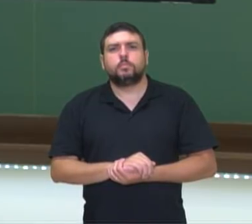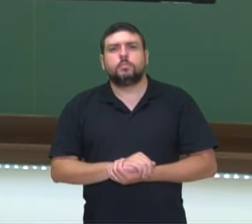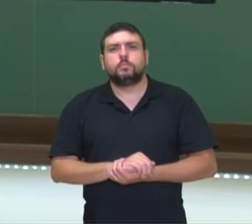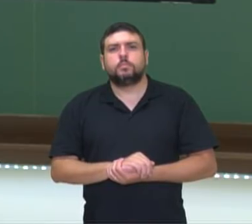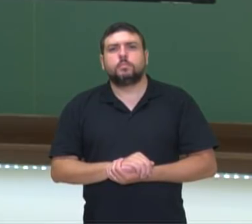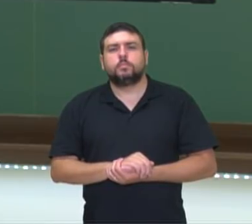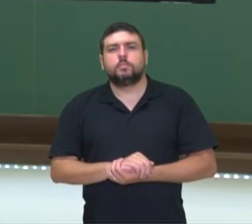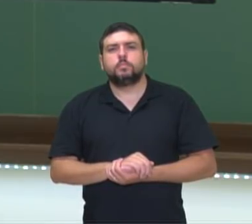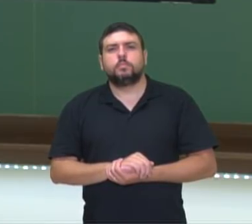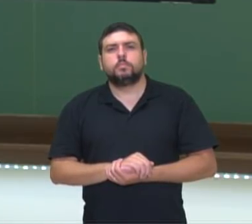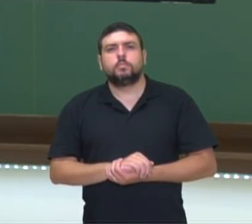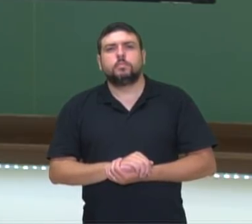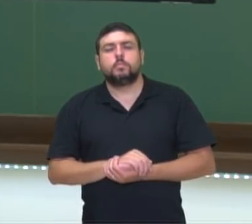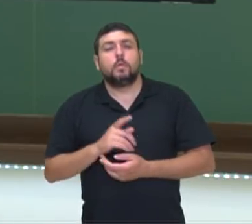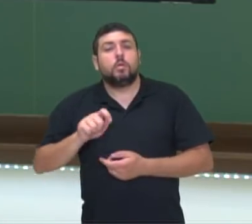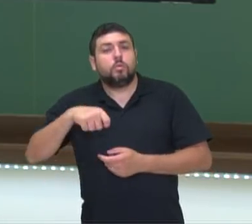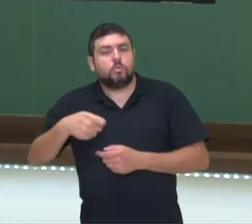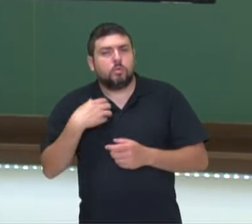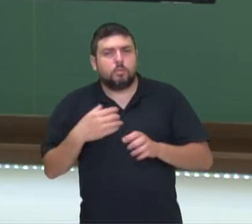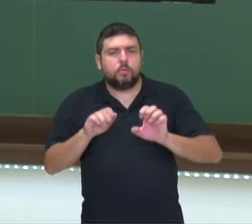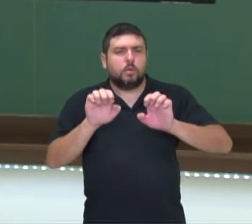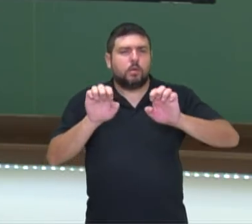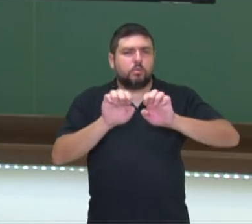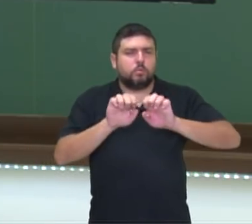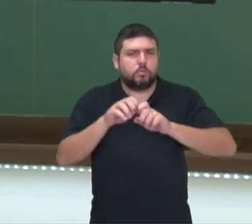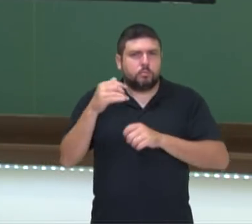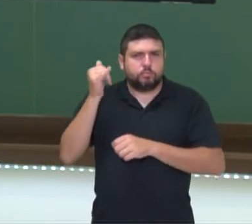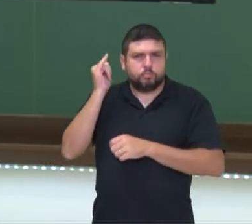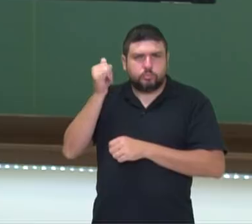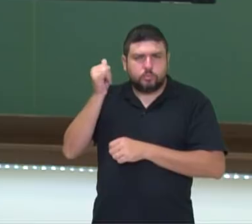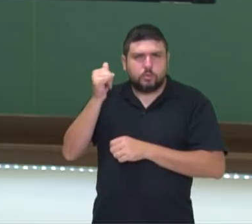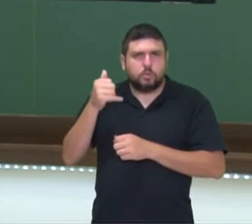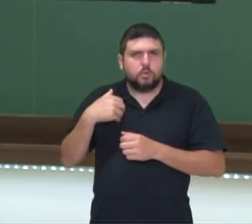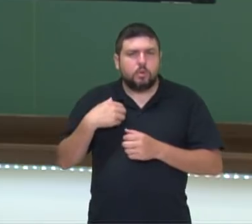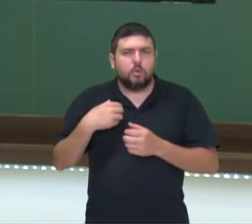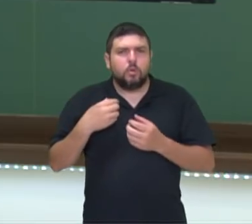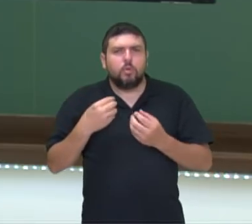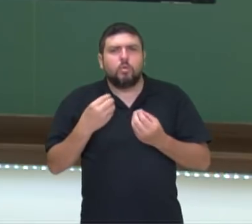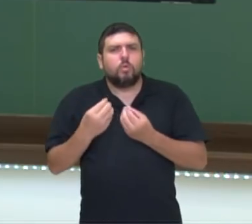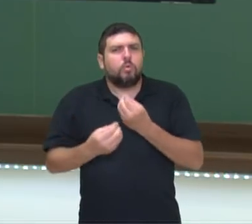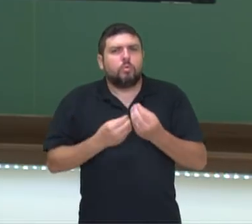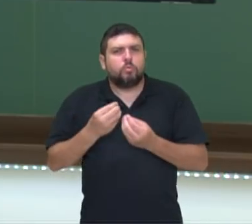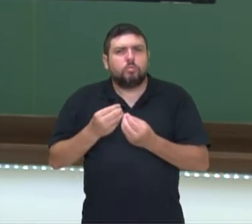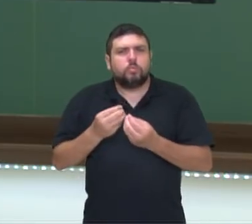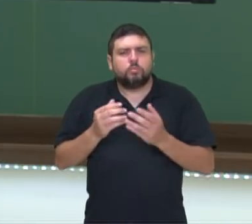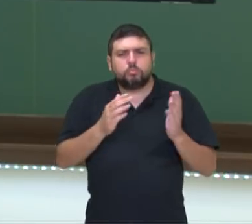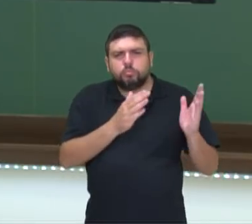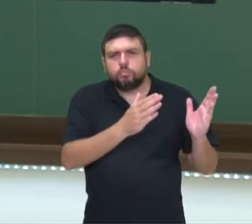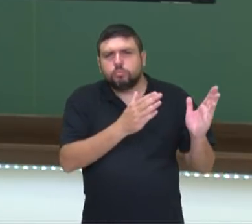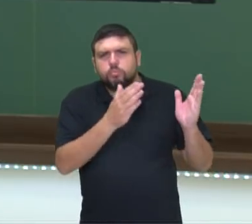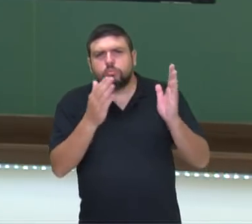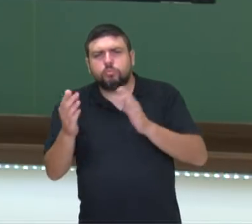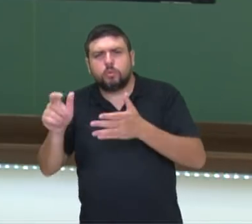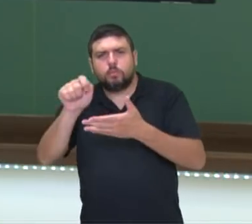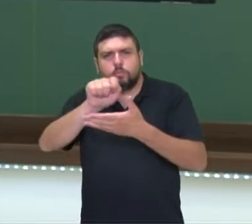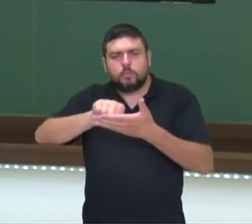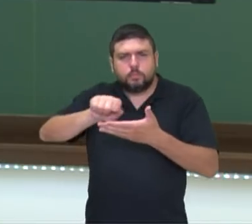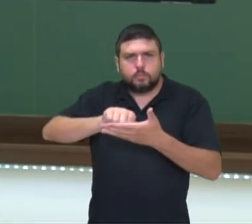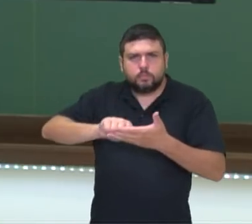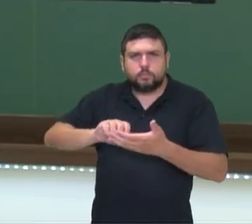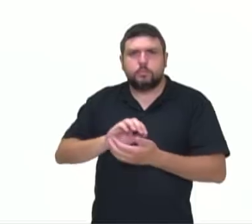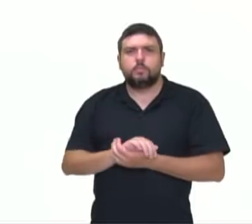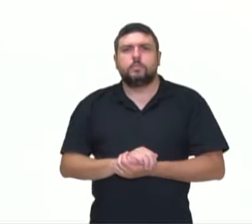Falando sobre a estrutura da narrativa, vamos lá, como eu componho o meu conto, como eu construo cada elemento